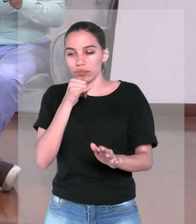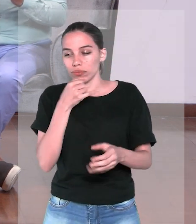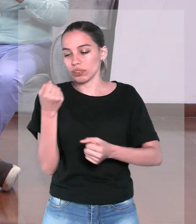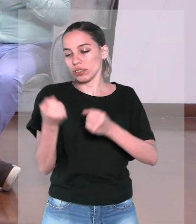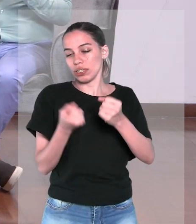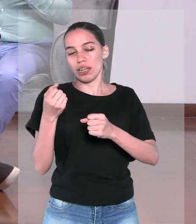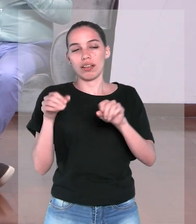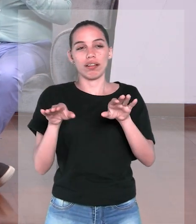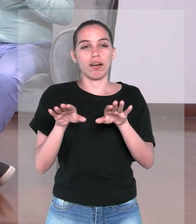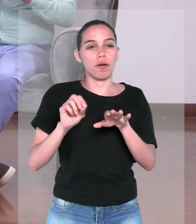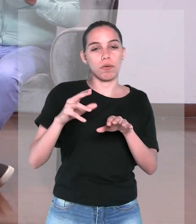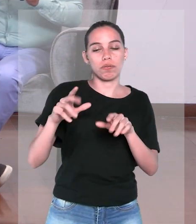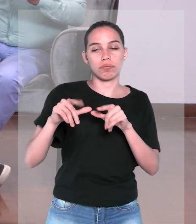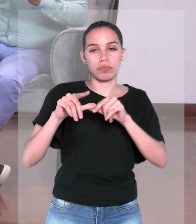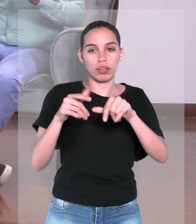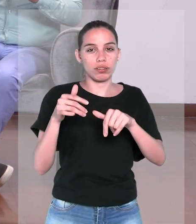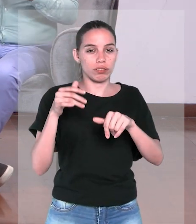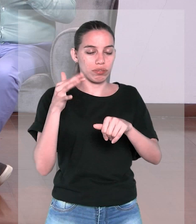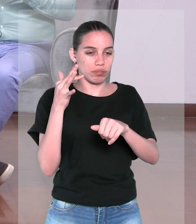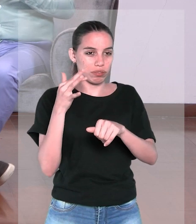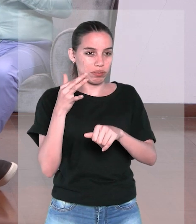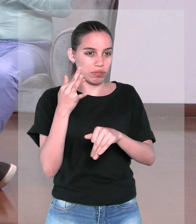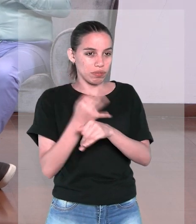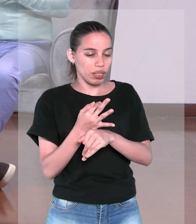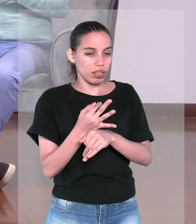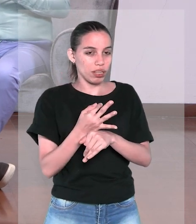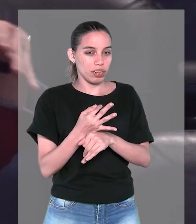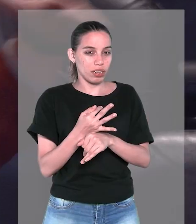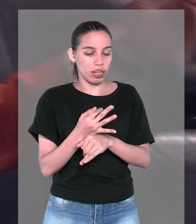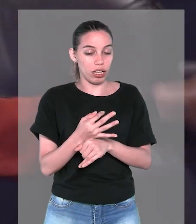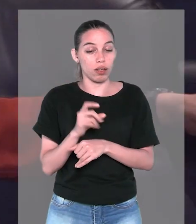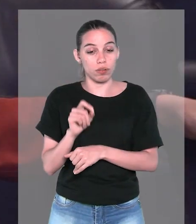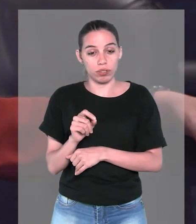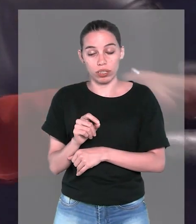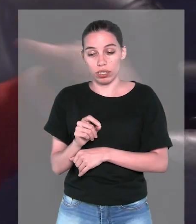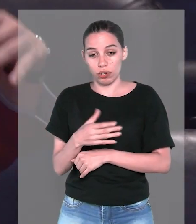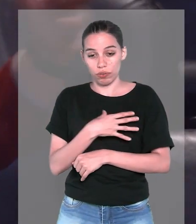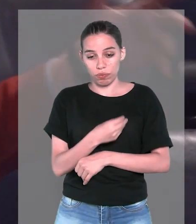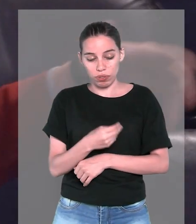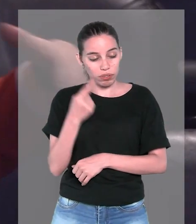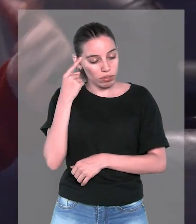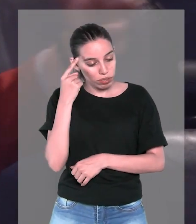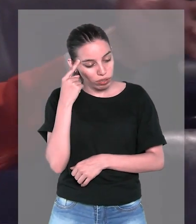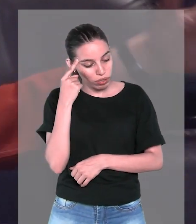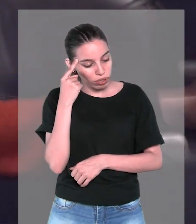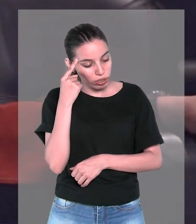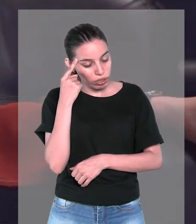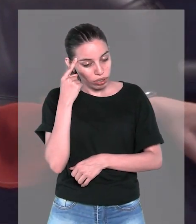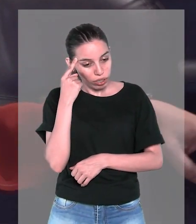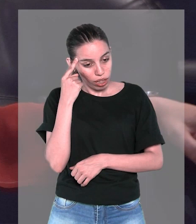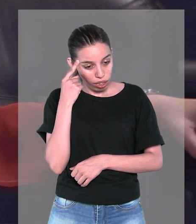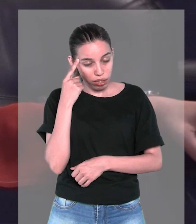de enxergar quando é que começou essa curva descendente nas relações coletivas e